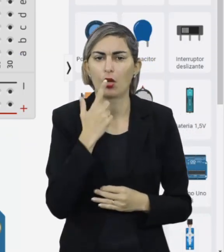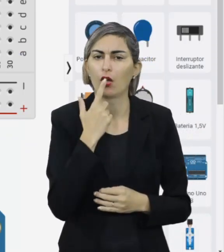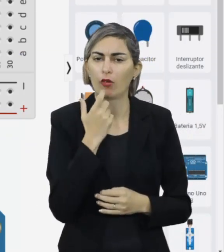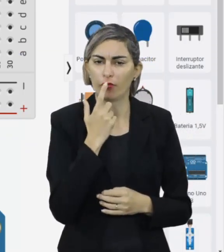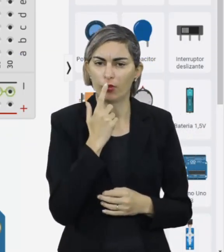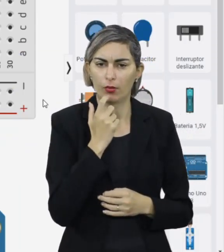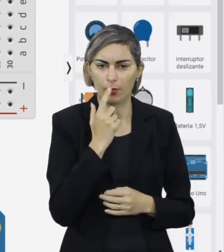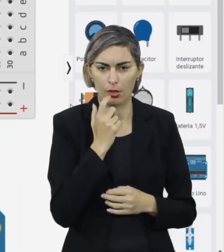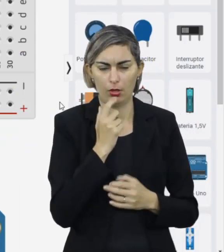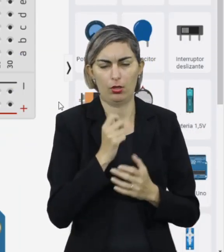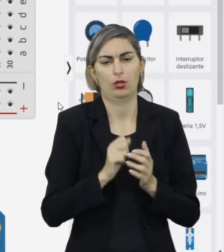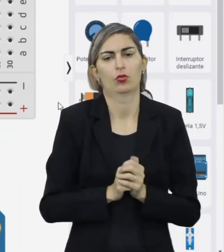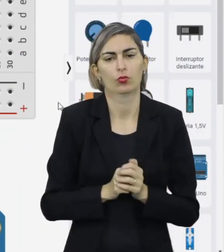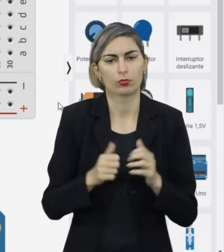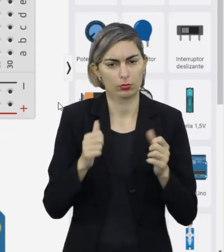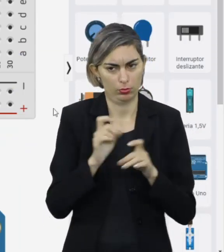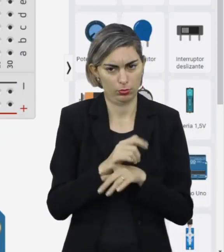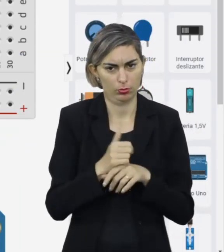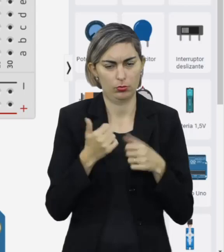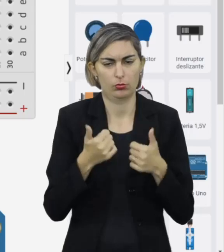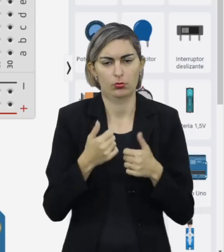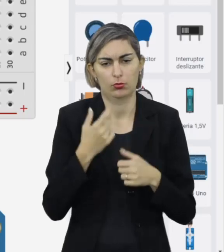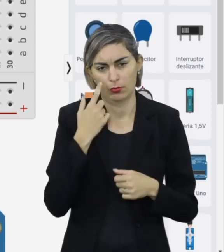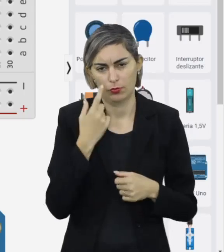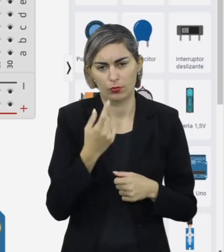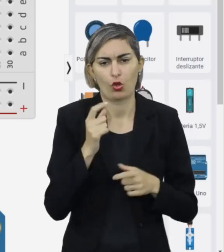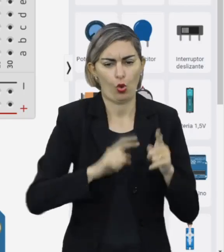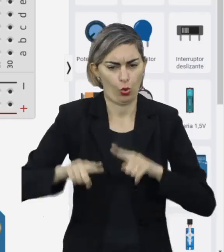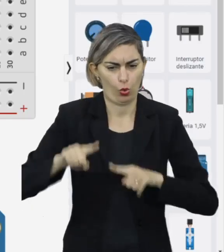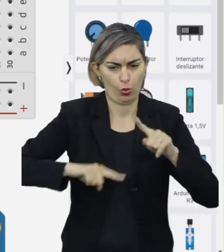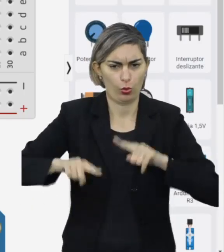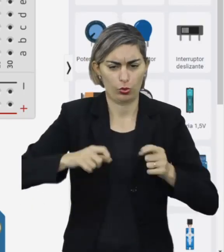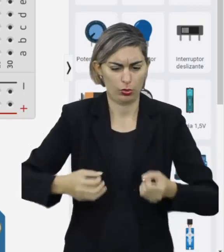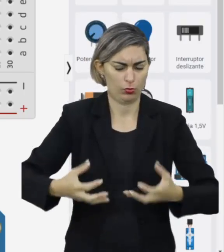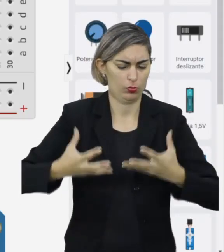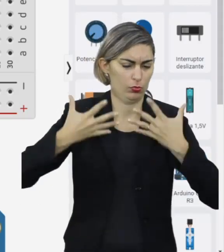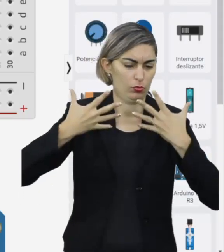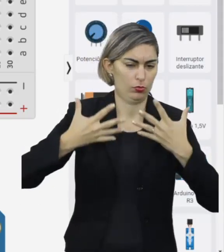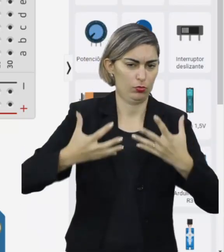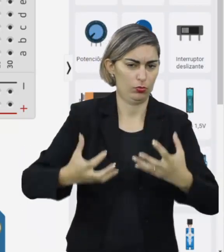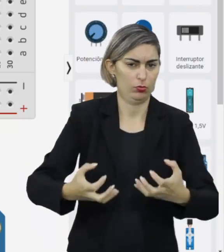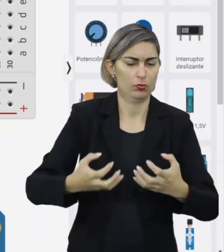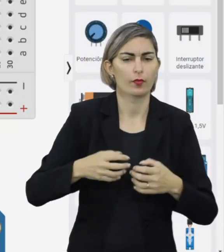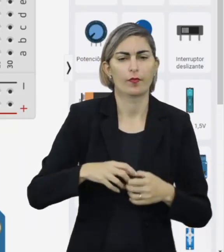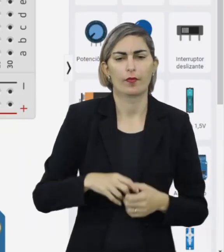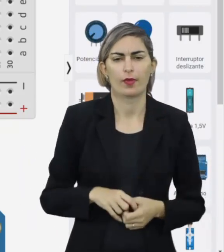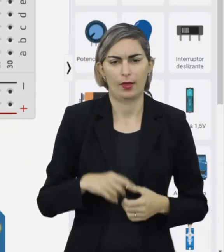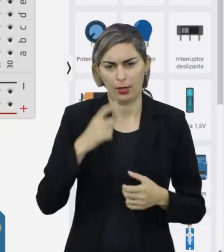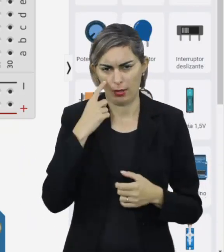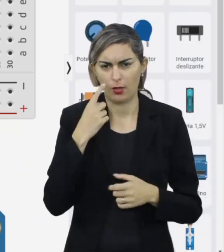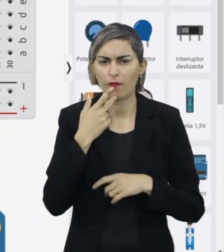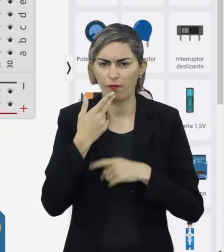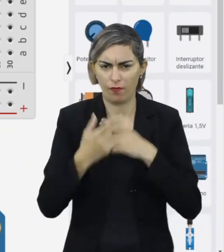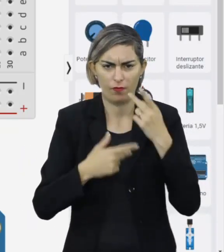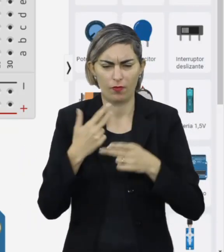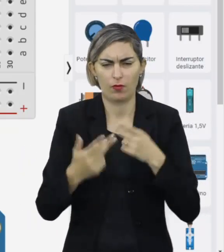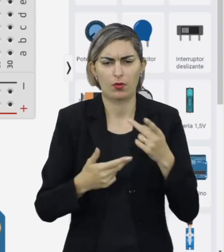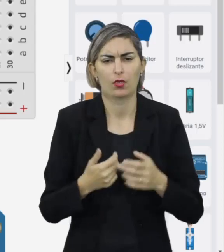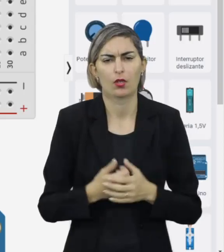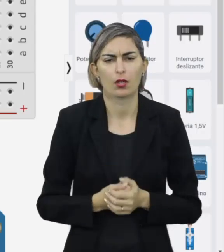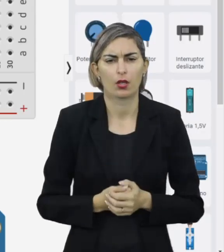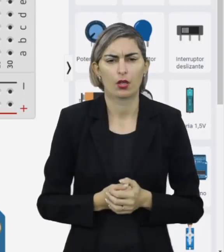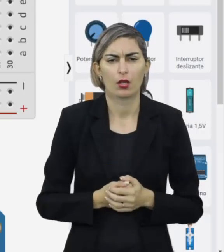vermelho. Pronto. Então vamos lá. A gente quer controlar a intensidade. Tem que ser um pino PWM. Daqui a pouco eu falo um pouquinho mais sobre